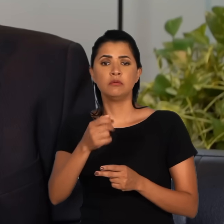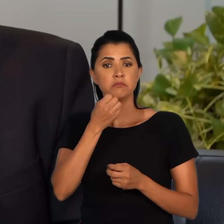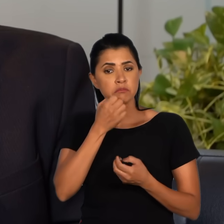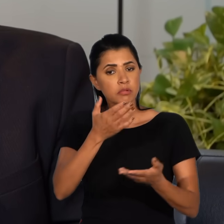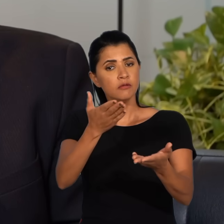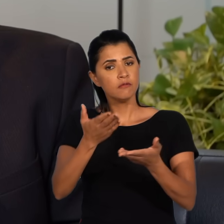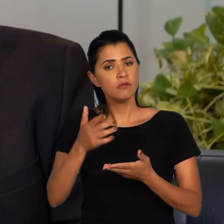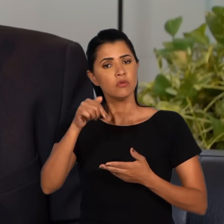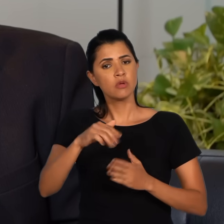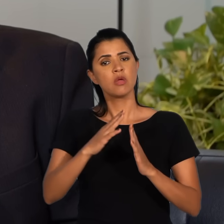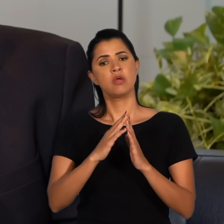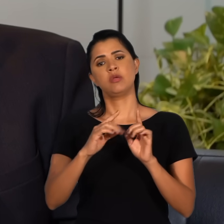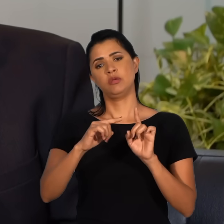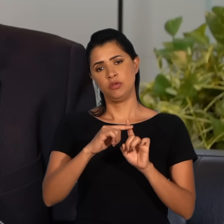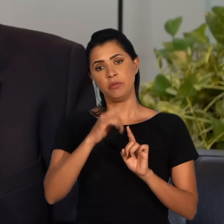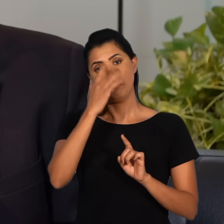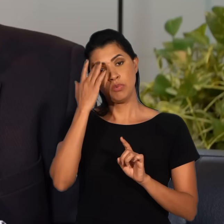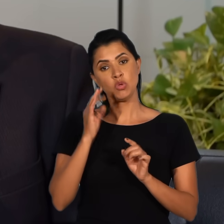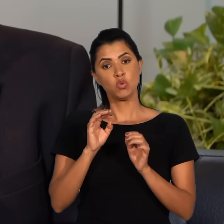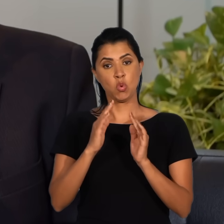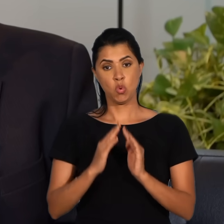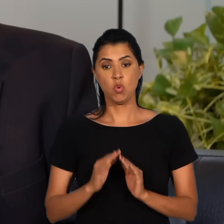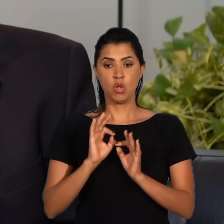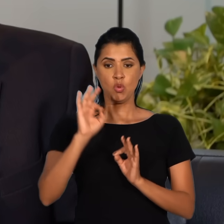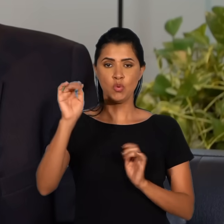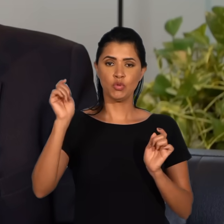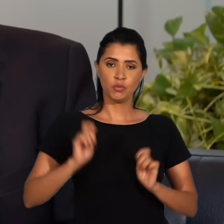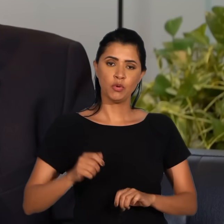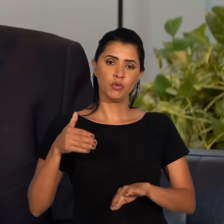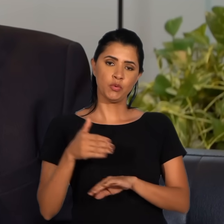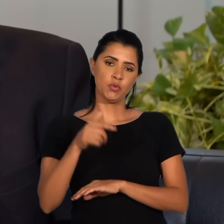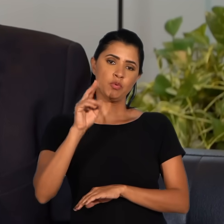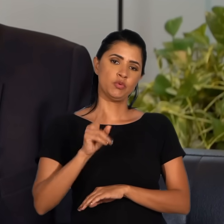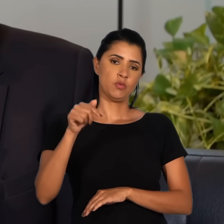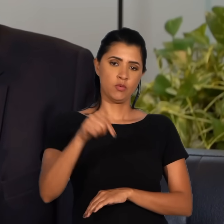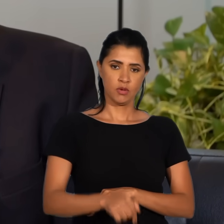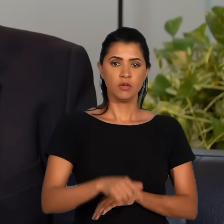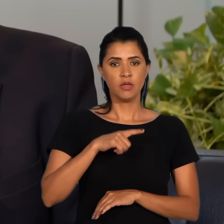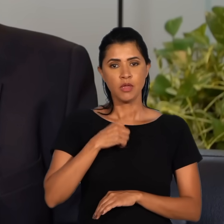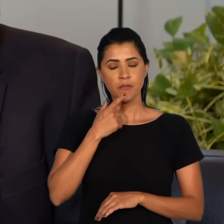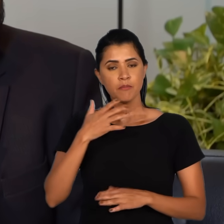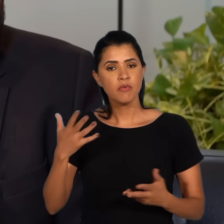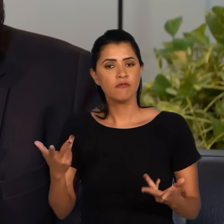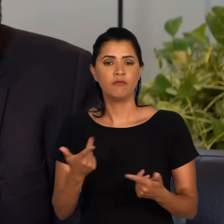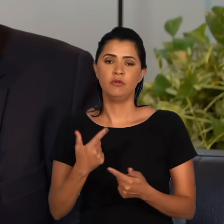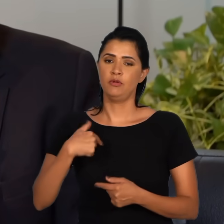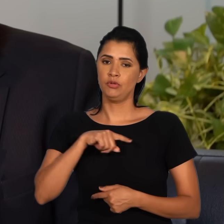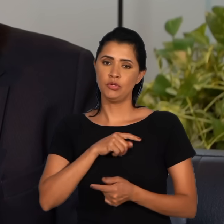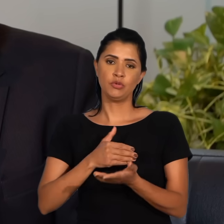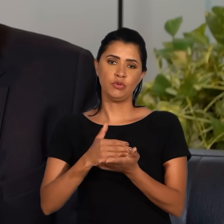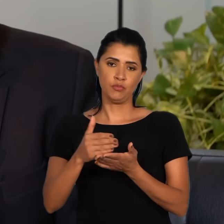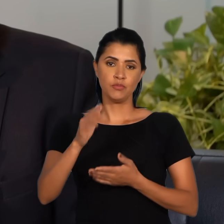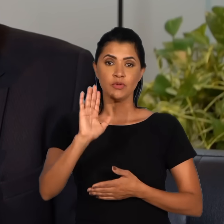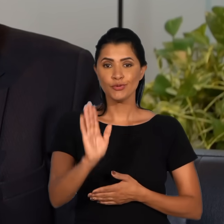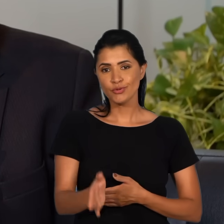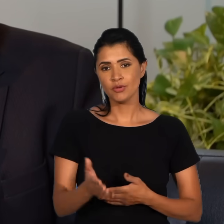bem-vindo aqui à igreja do Lago Sul e claro quem mora longe pode continuar com a gente aqui através do canal e Que privilégio a gente